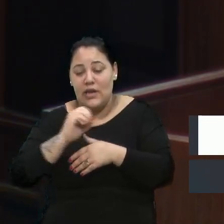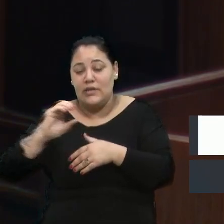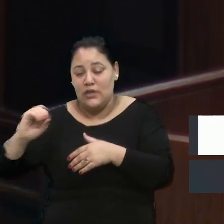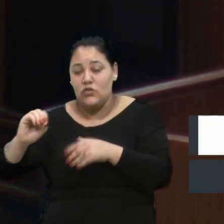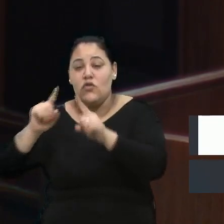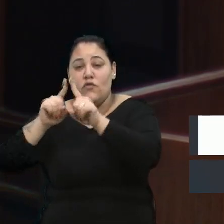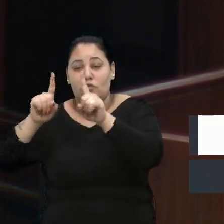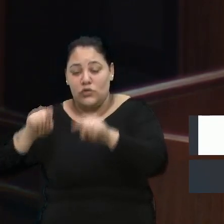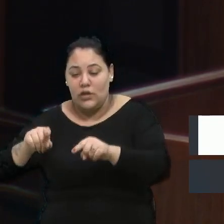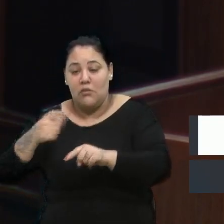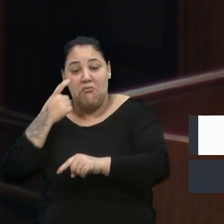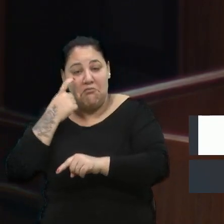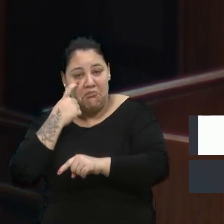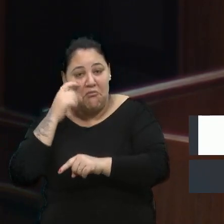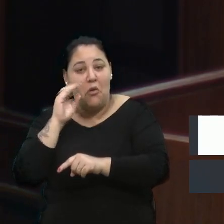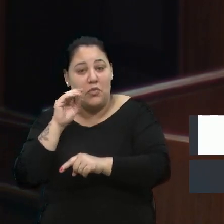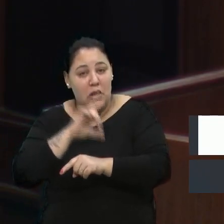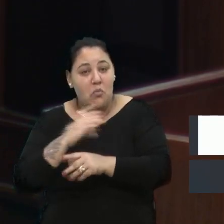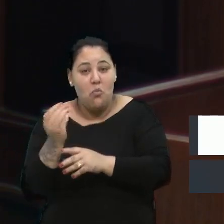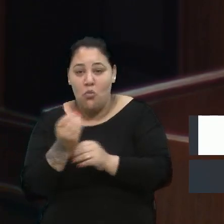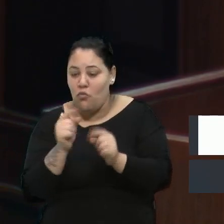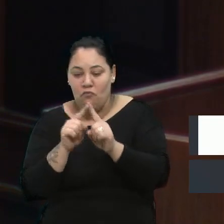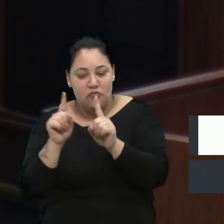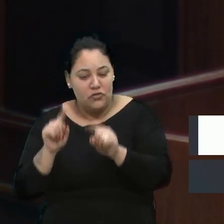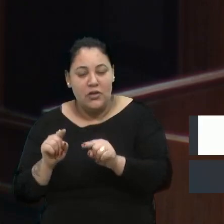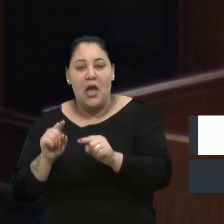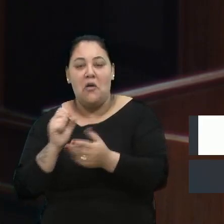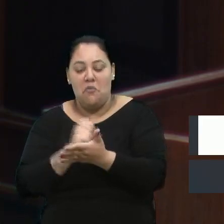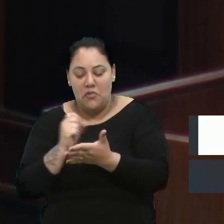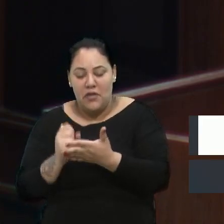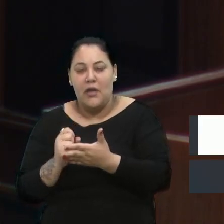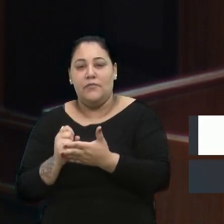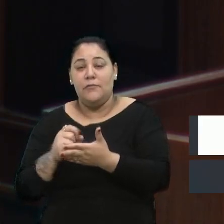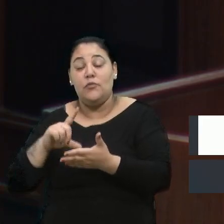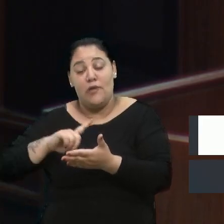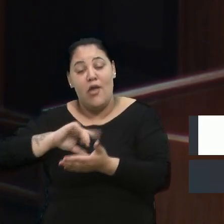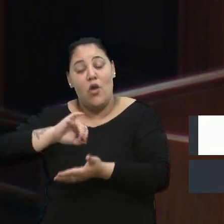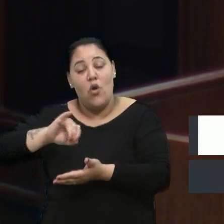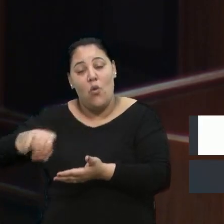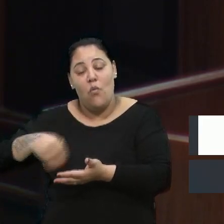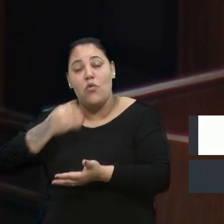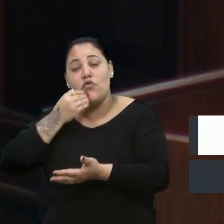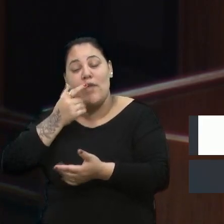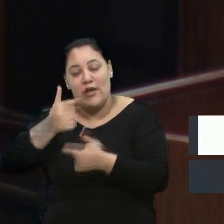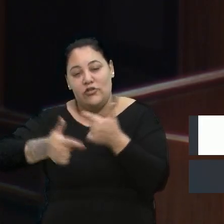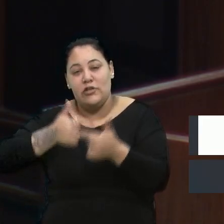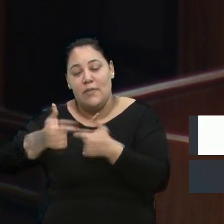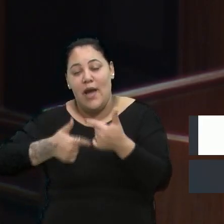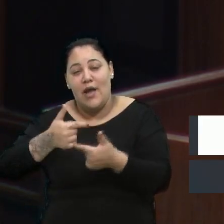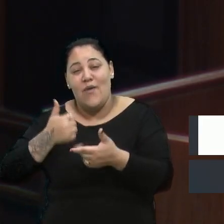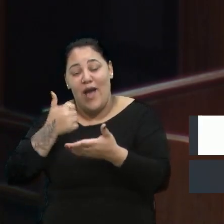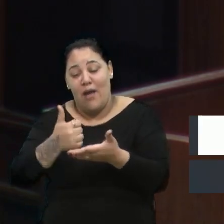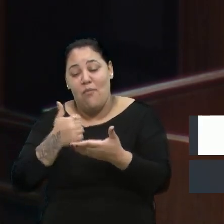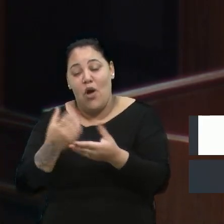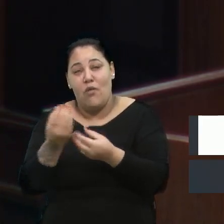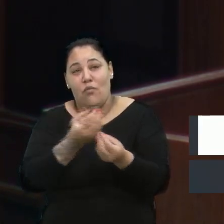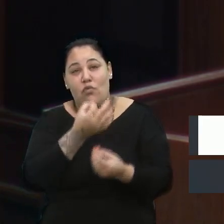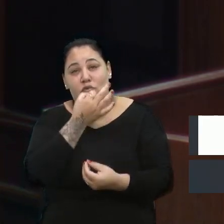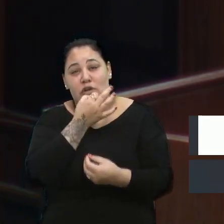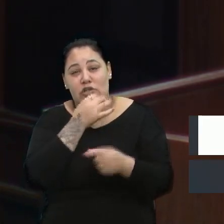uma vitrola, né? Era uma vitrola no interior, que era o som ambiente do shopping, isso em 1953.